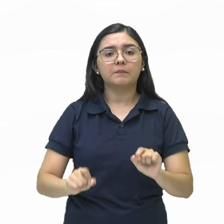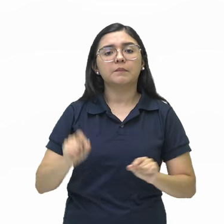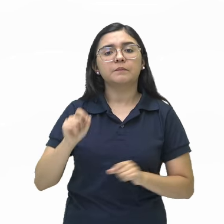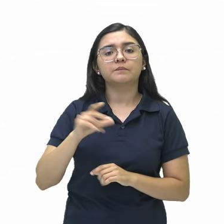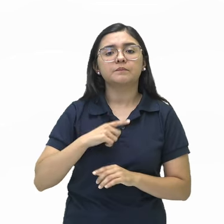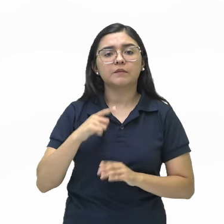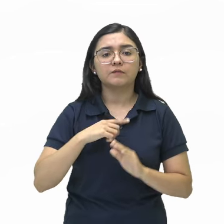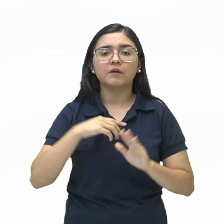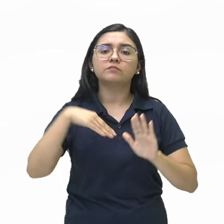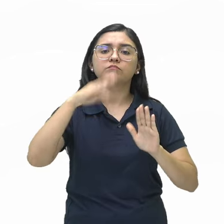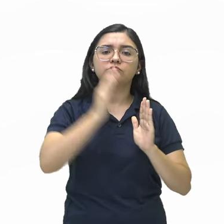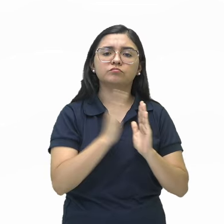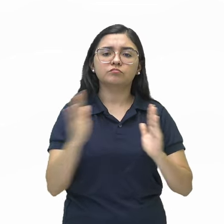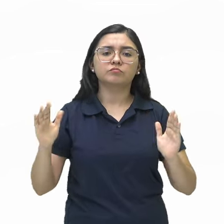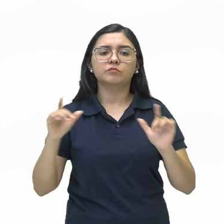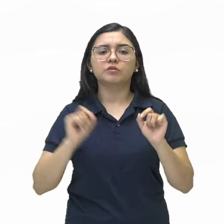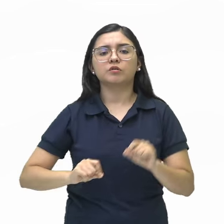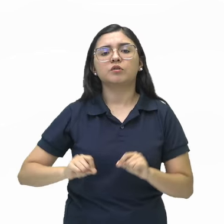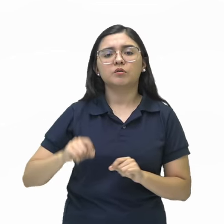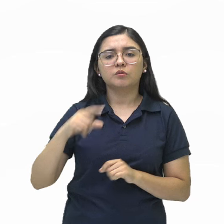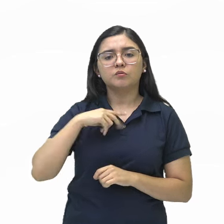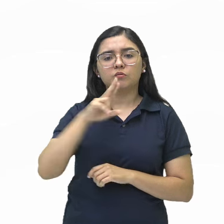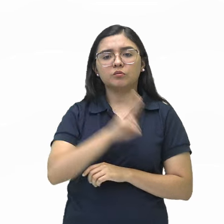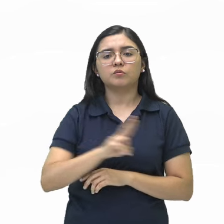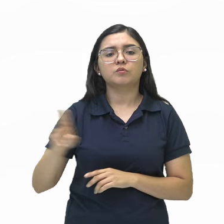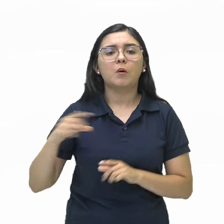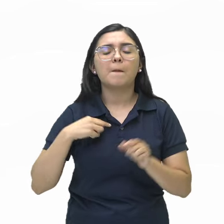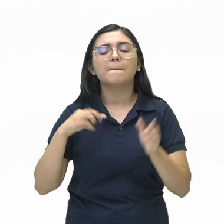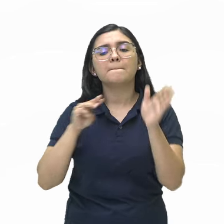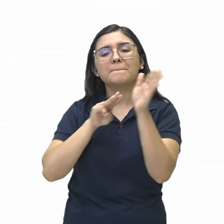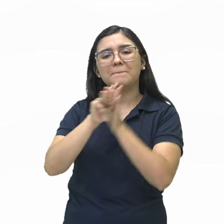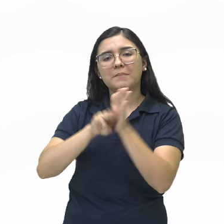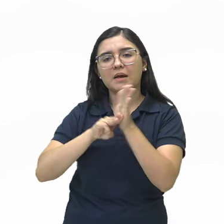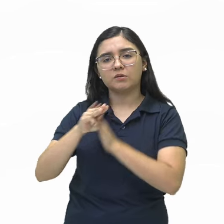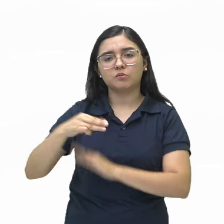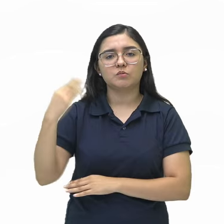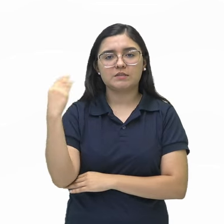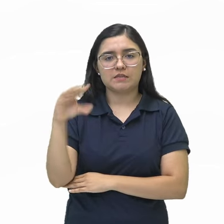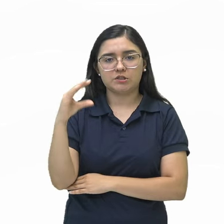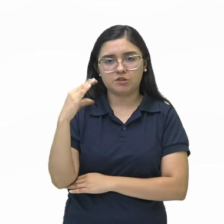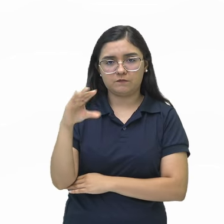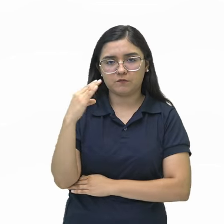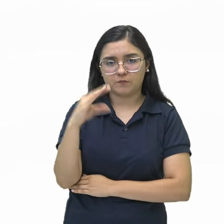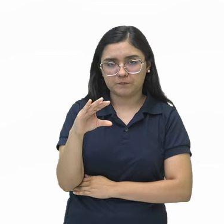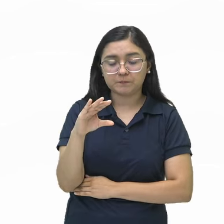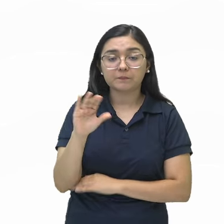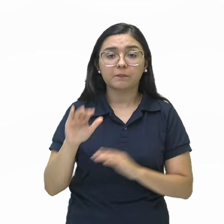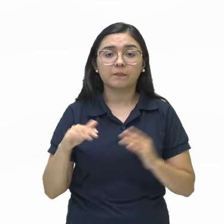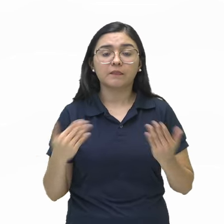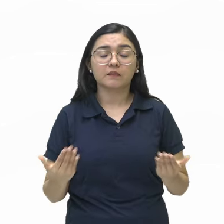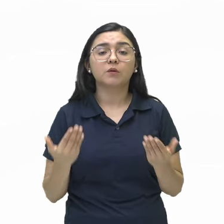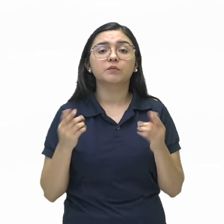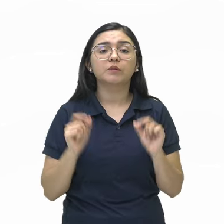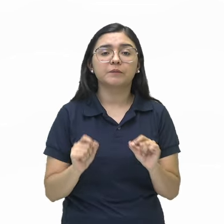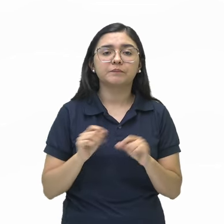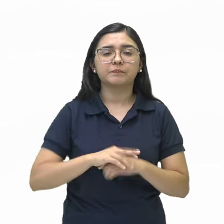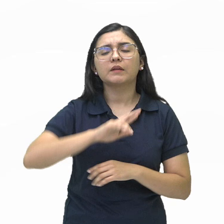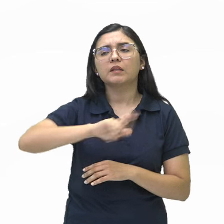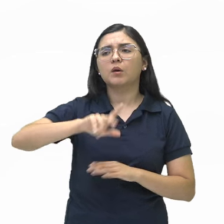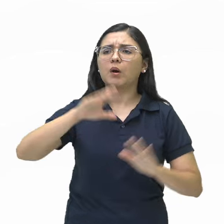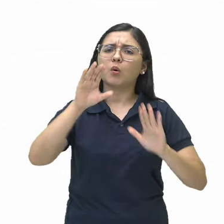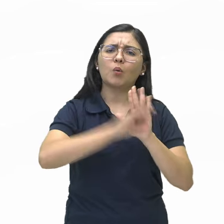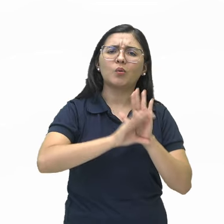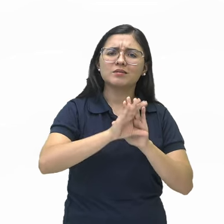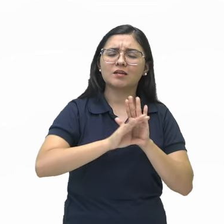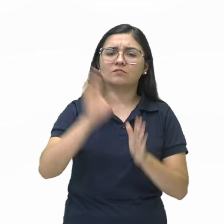de passos que chamamos de método científico, né? Então, ou seja, não é um conceito